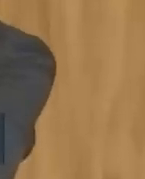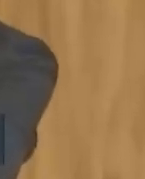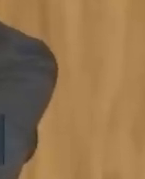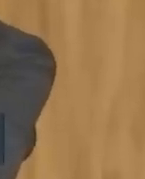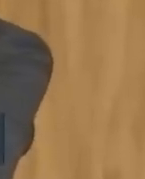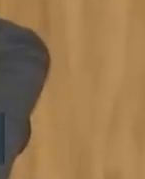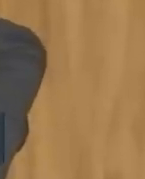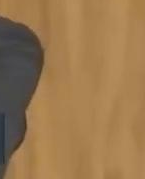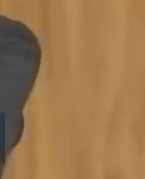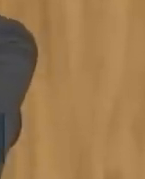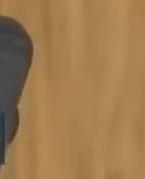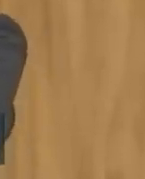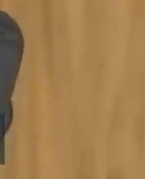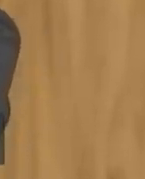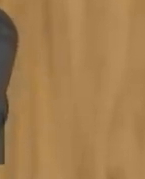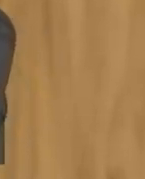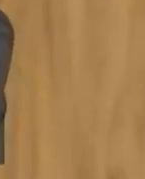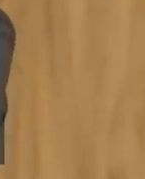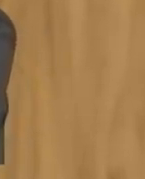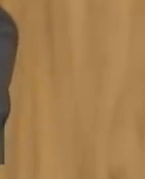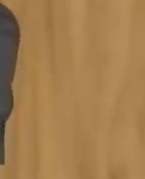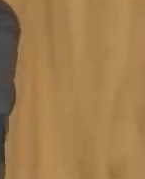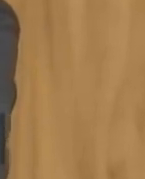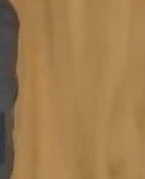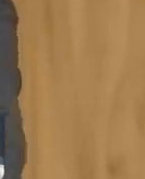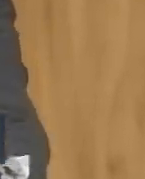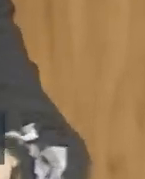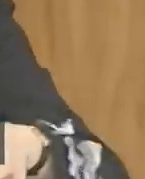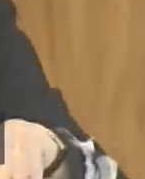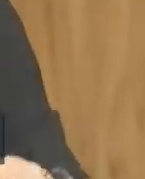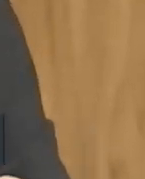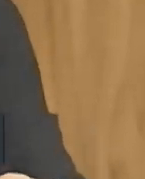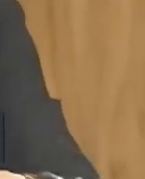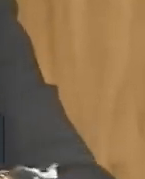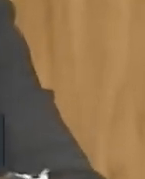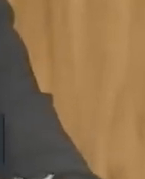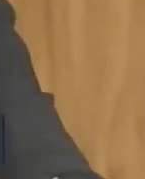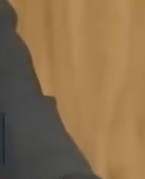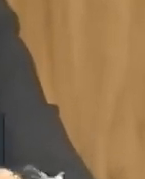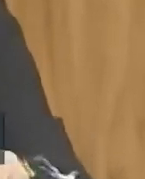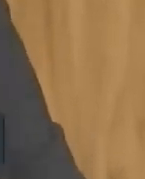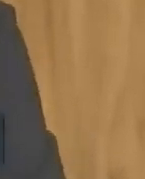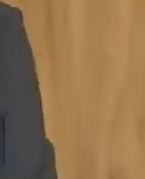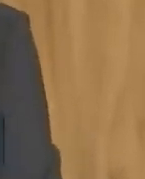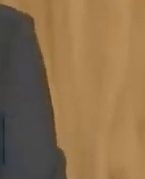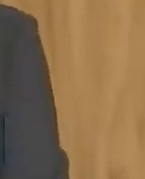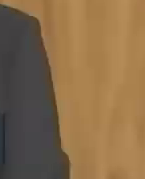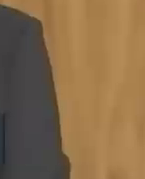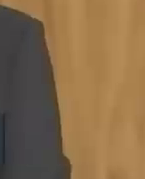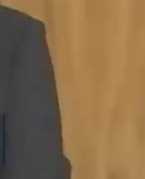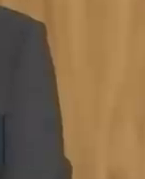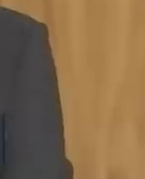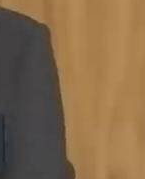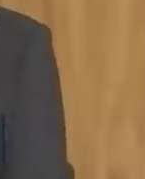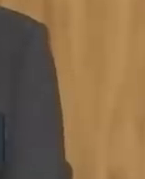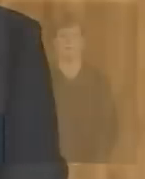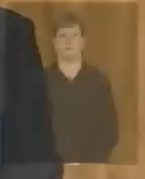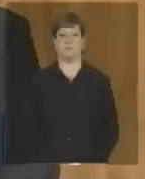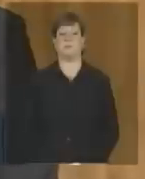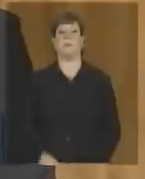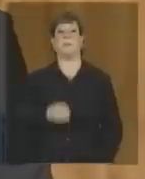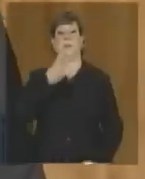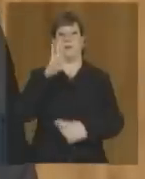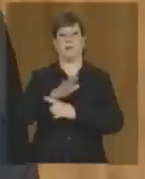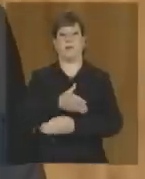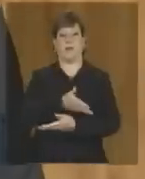Thank you, Minister, and good afternoon, Boa everyone. tarde a todos. It seems that Parece during que